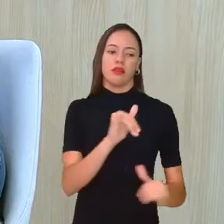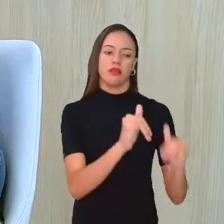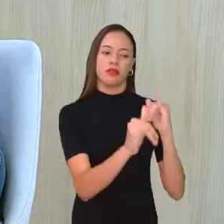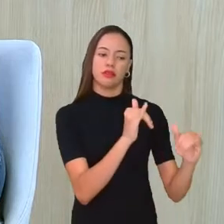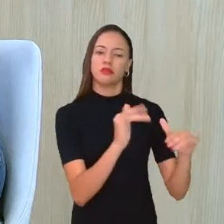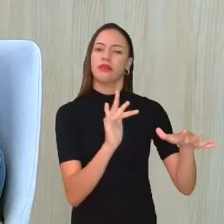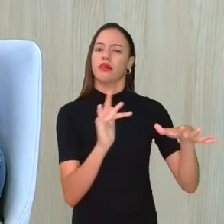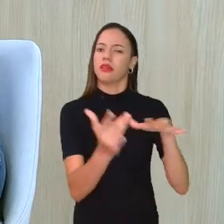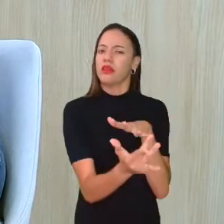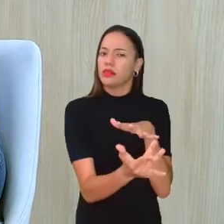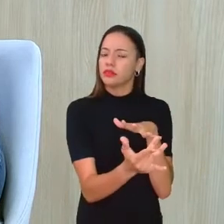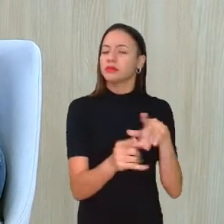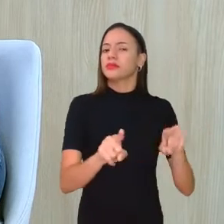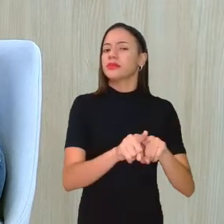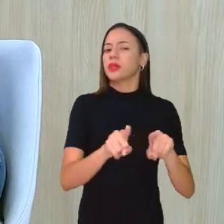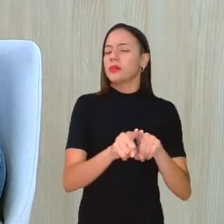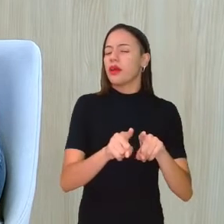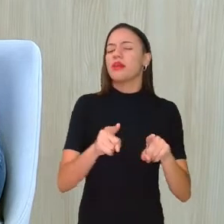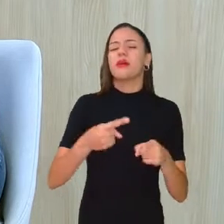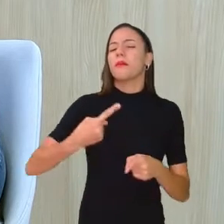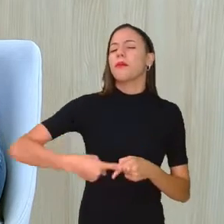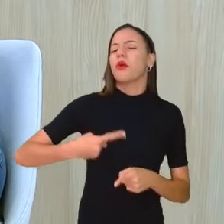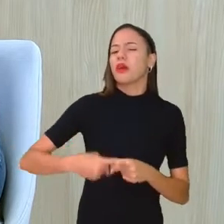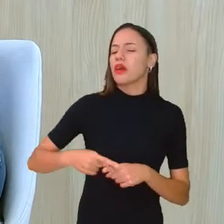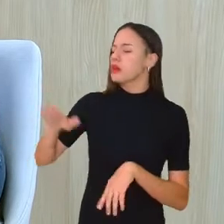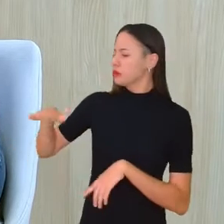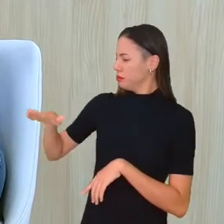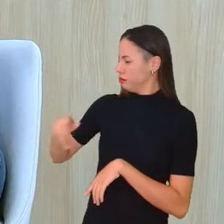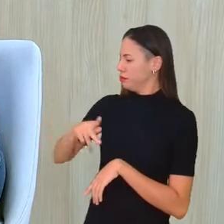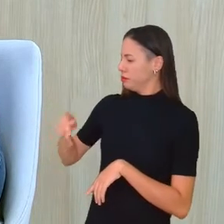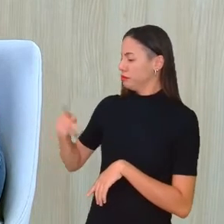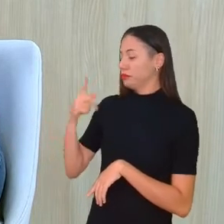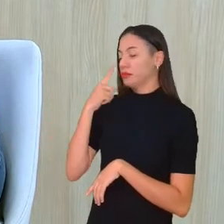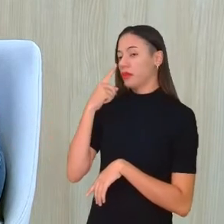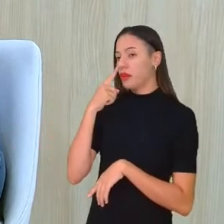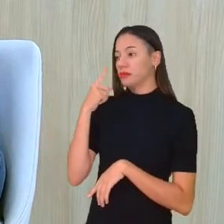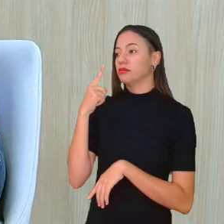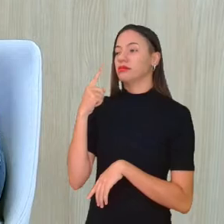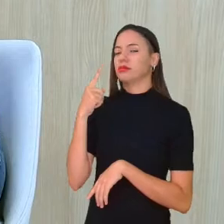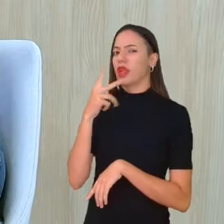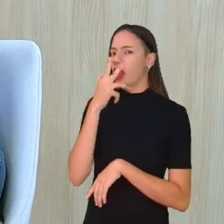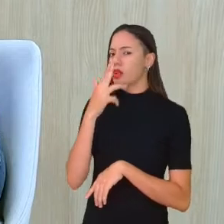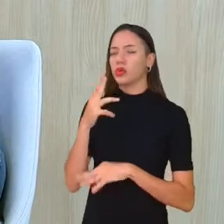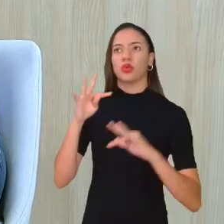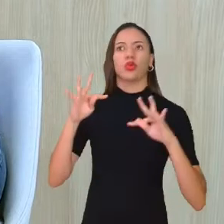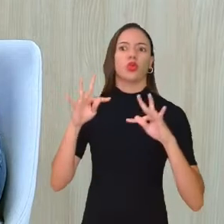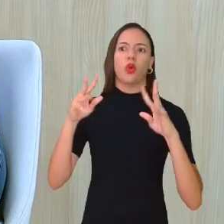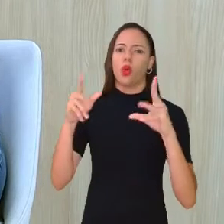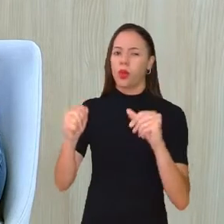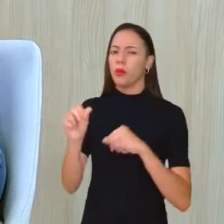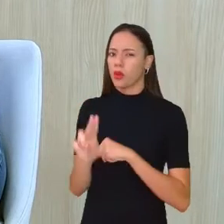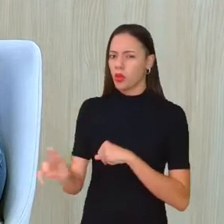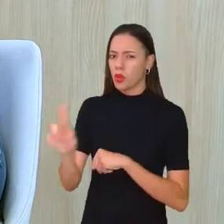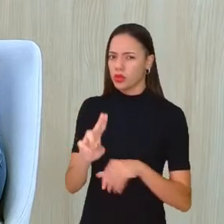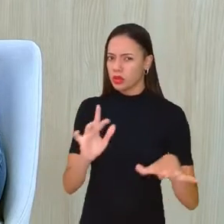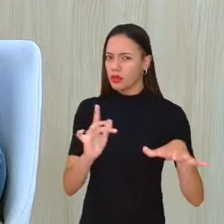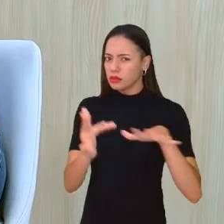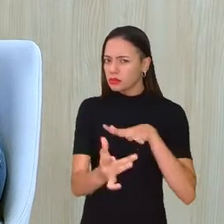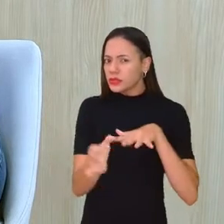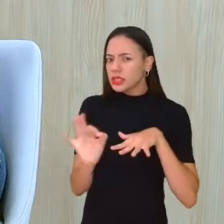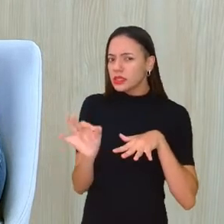redes sociais e porque, por exemplo, Carla, alguém aqui, acho que todo mundo que usa as redes sociais